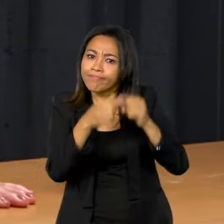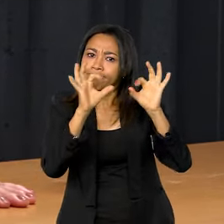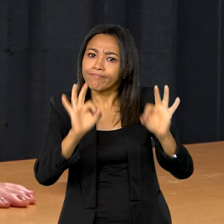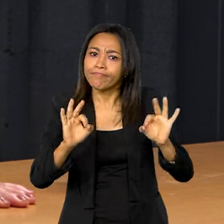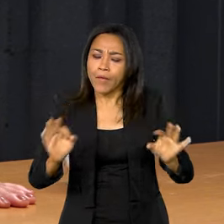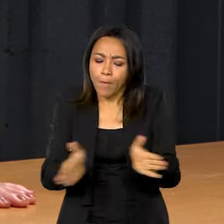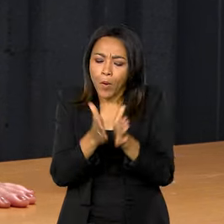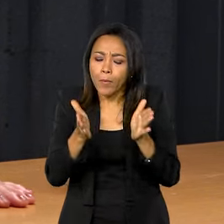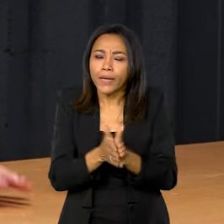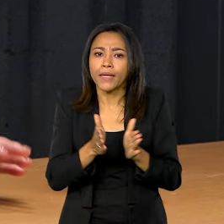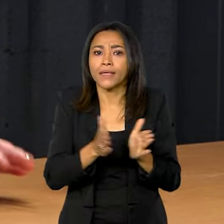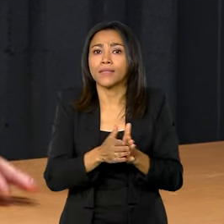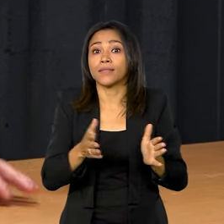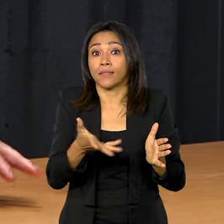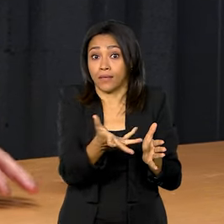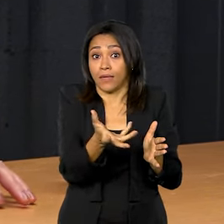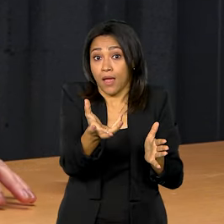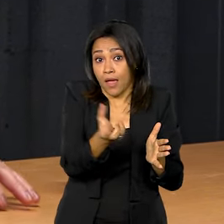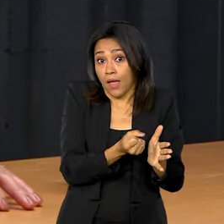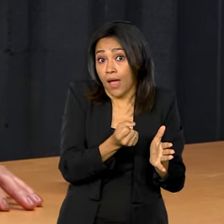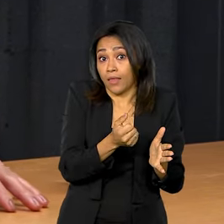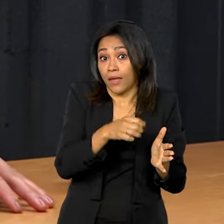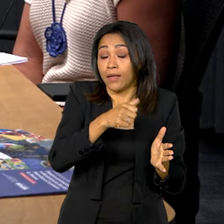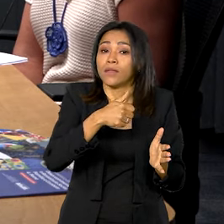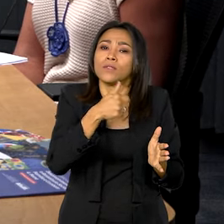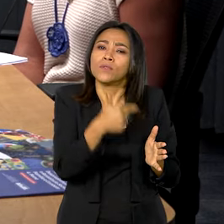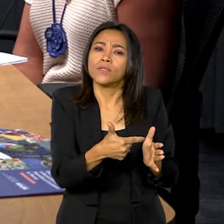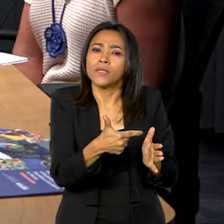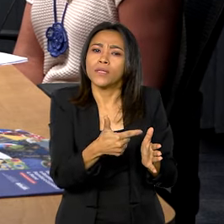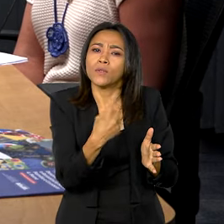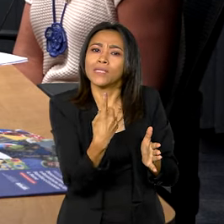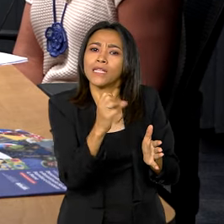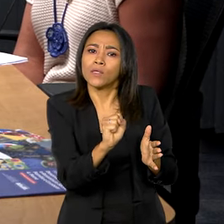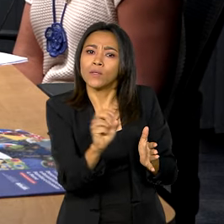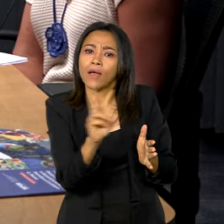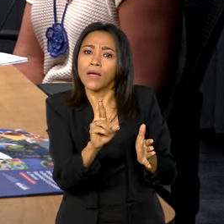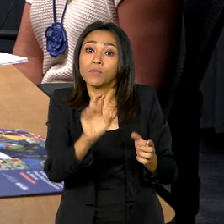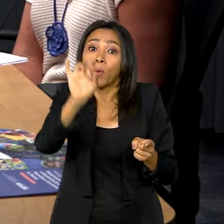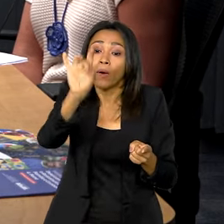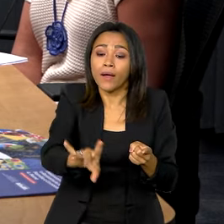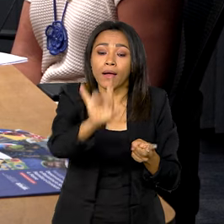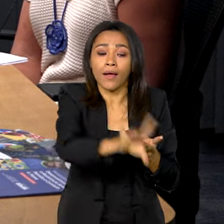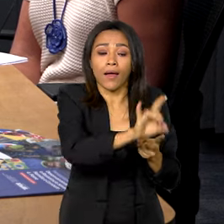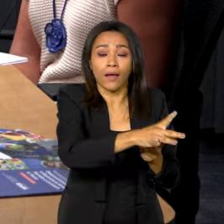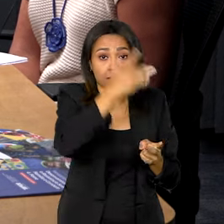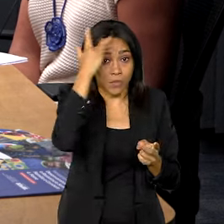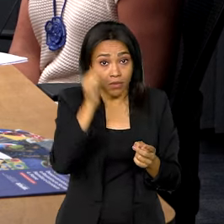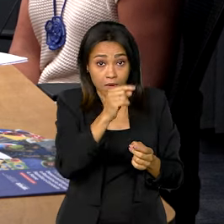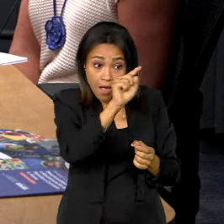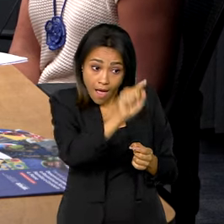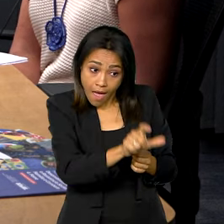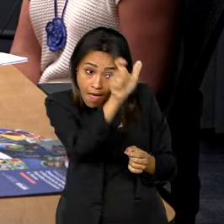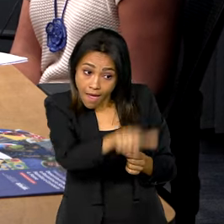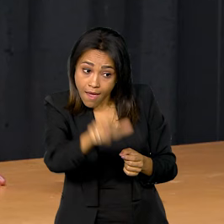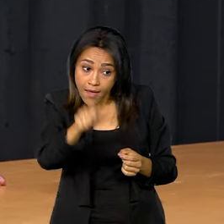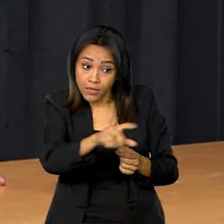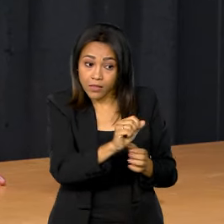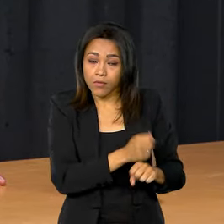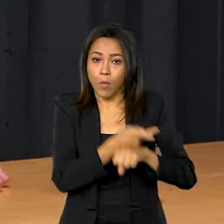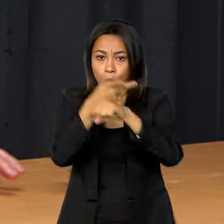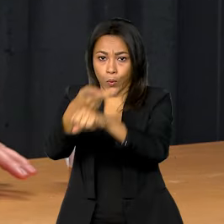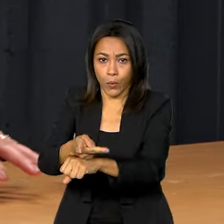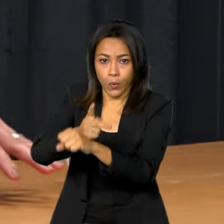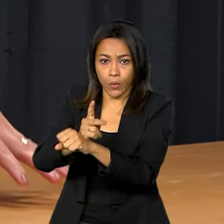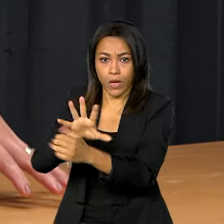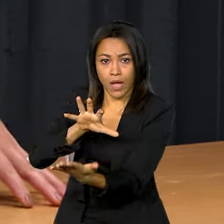pobreza com renda de até R 218 per capita né por pessoa essas pessoas se se inscrevem no cadastro